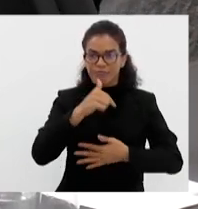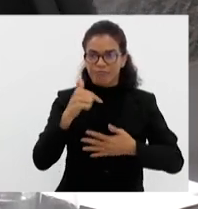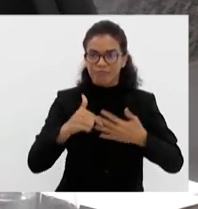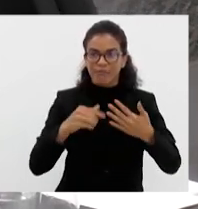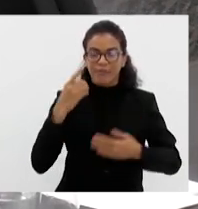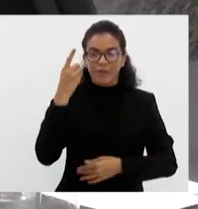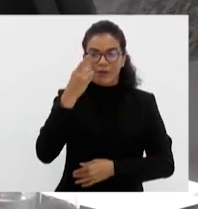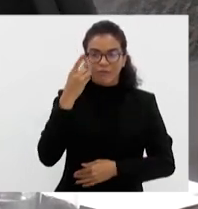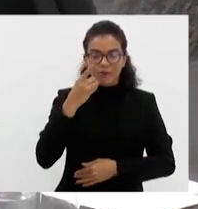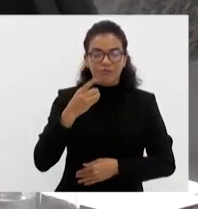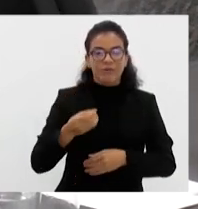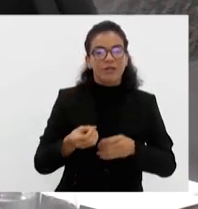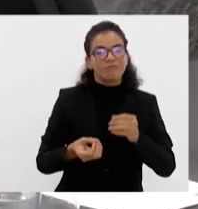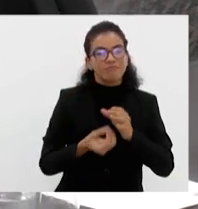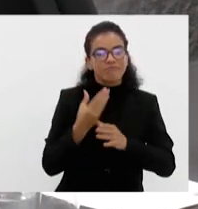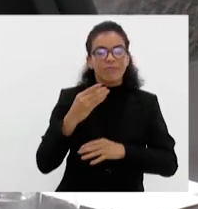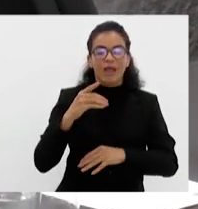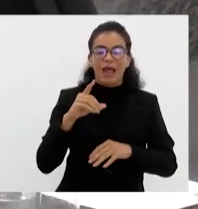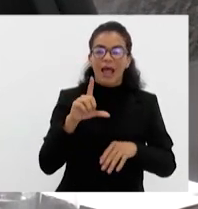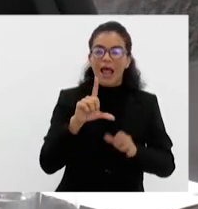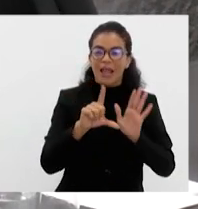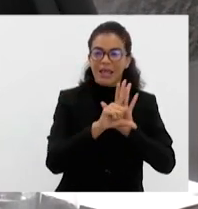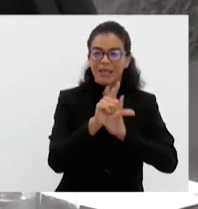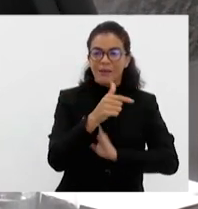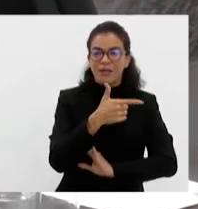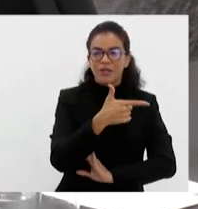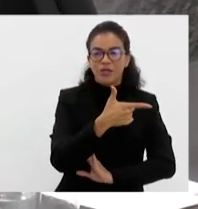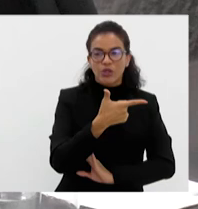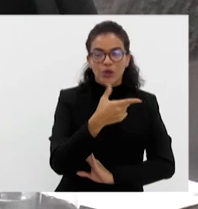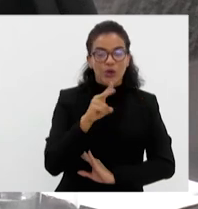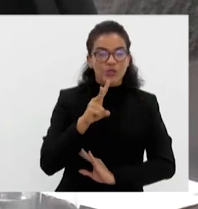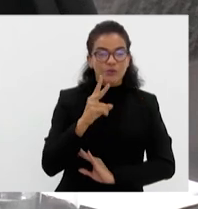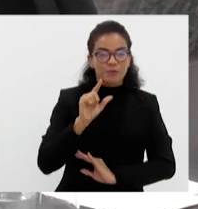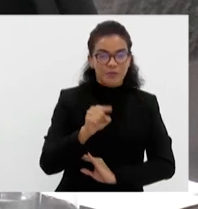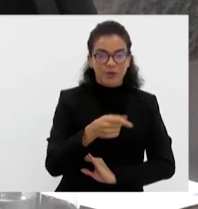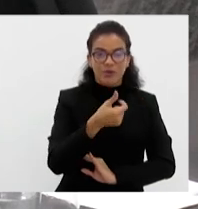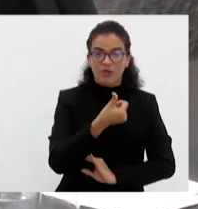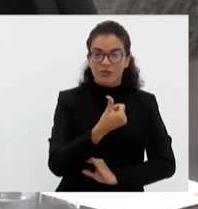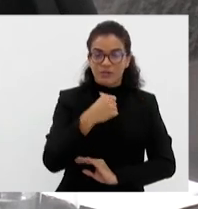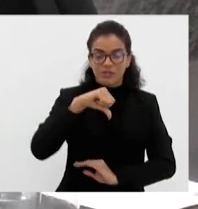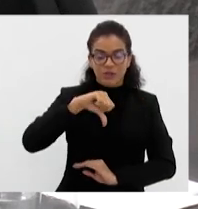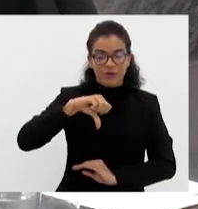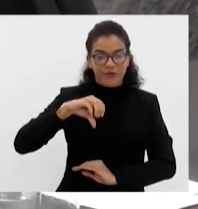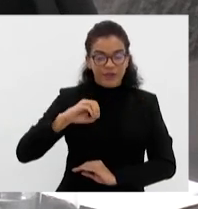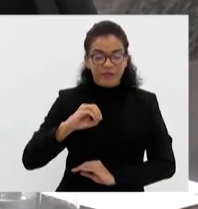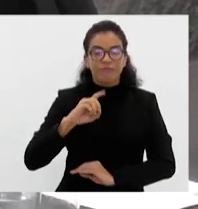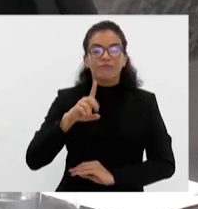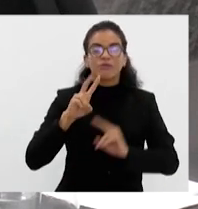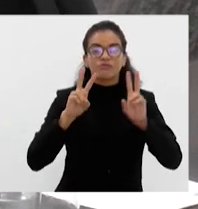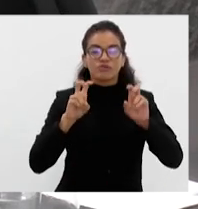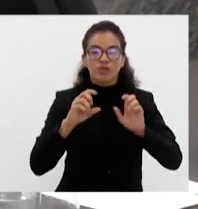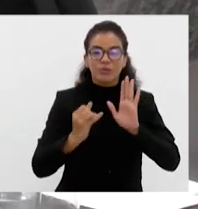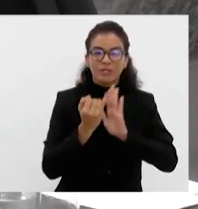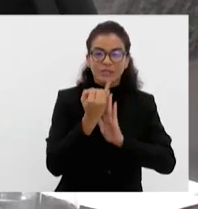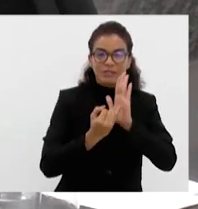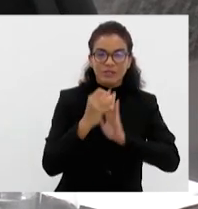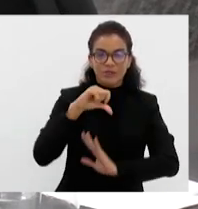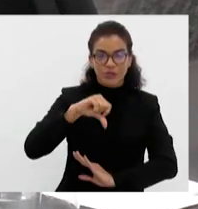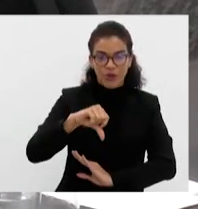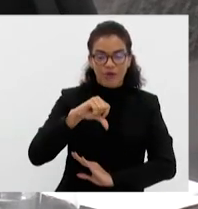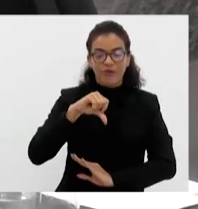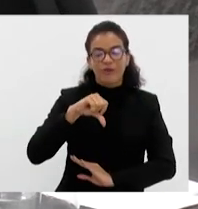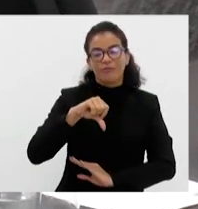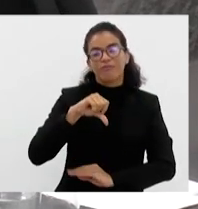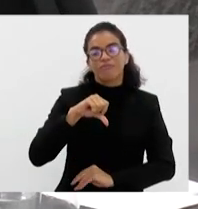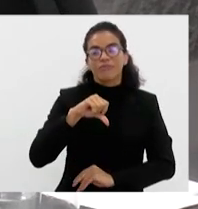que acrescenta dispositivo à lei 1890, de 14 de novembro de 91, que regulamento disposto no inciso 9 do artigo